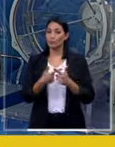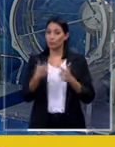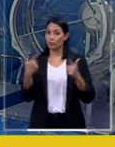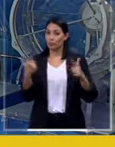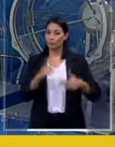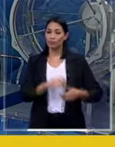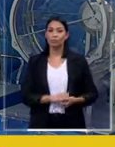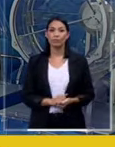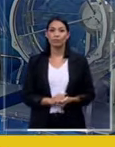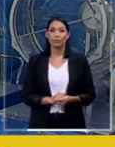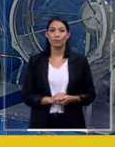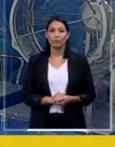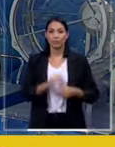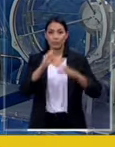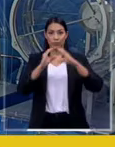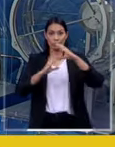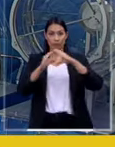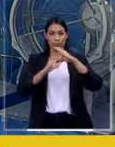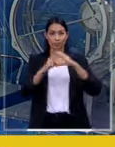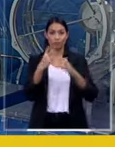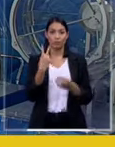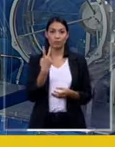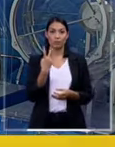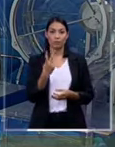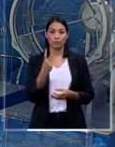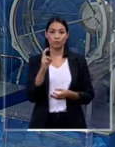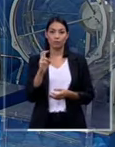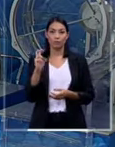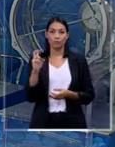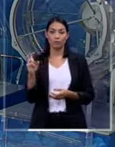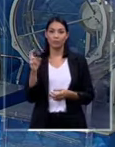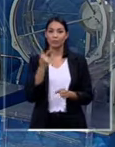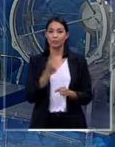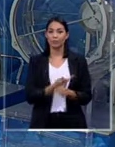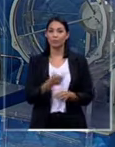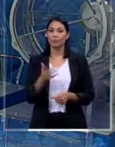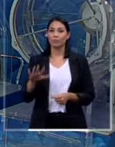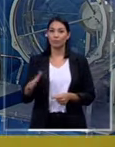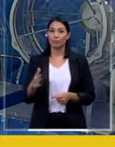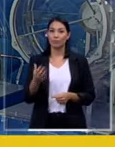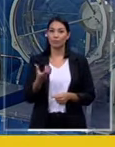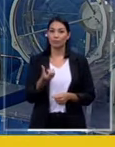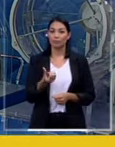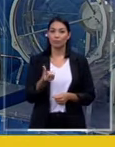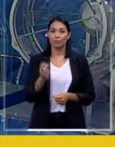sorteio. Este é o concurso de número 255, com prêmio estimado em